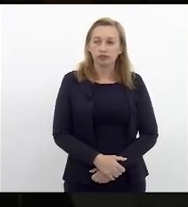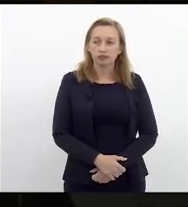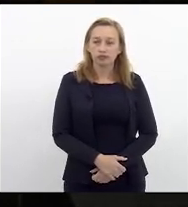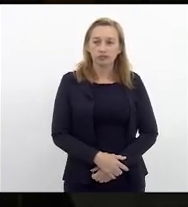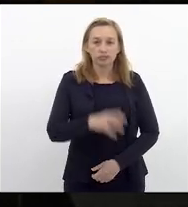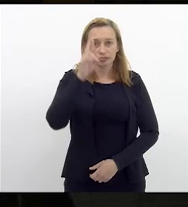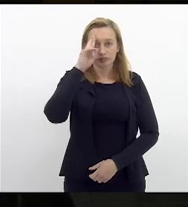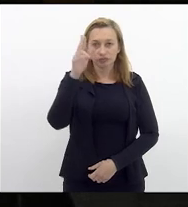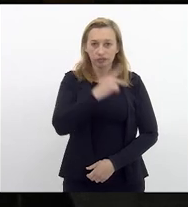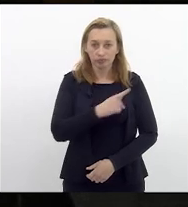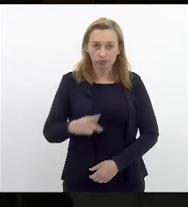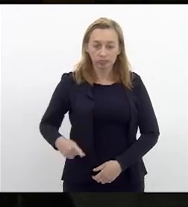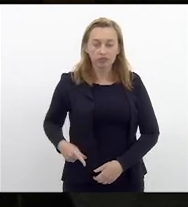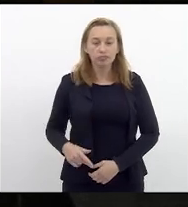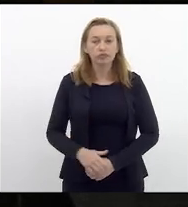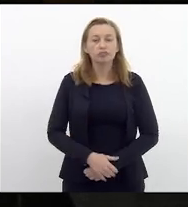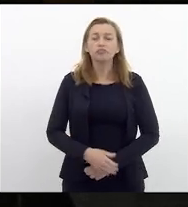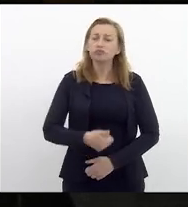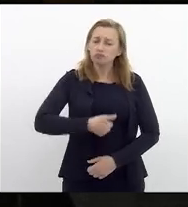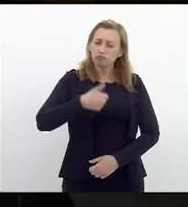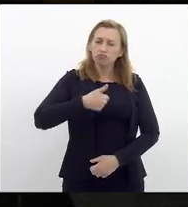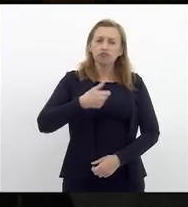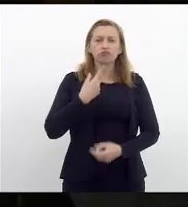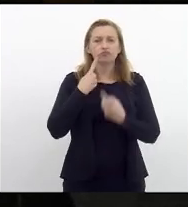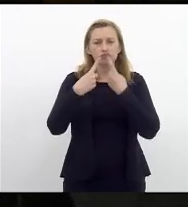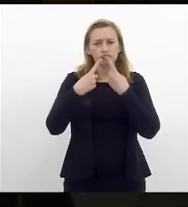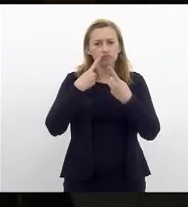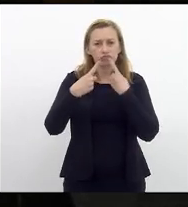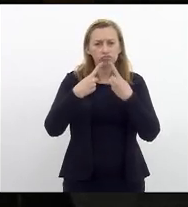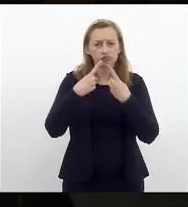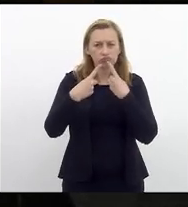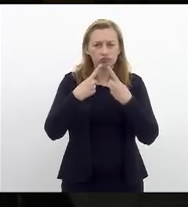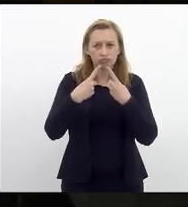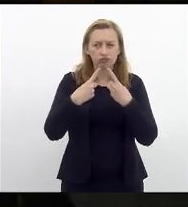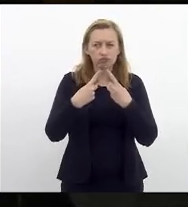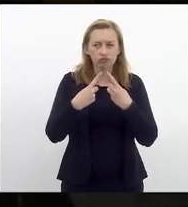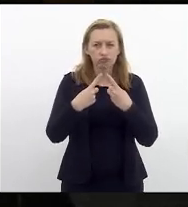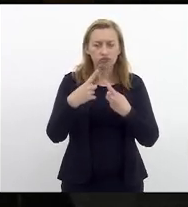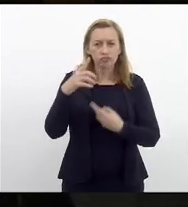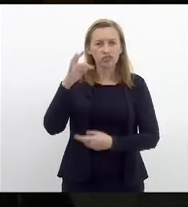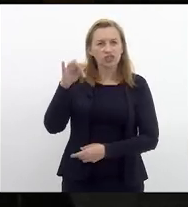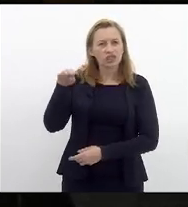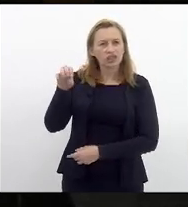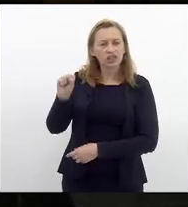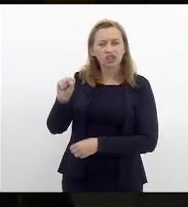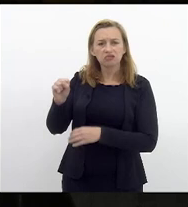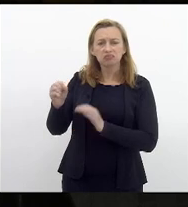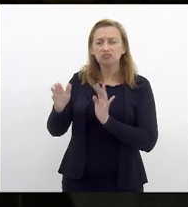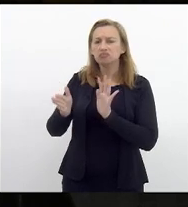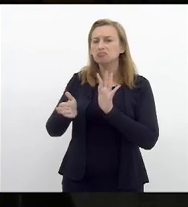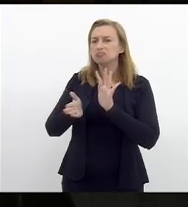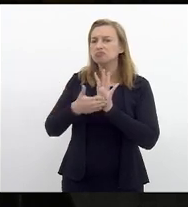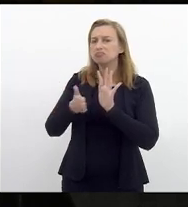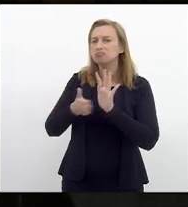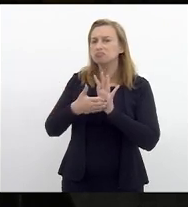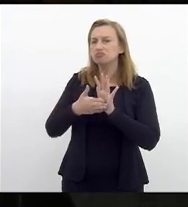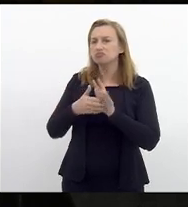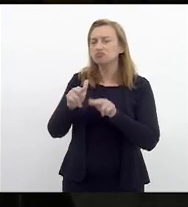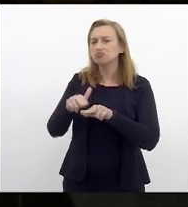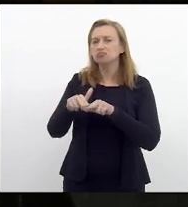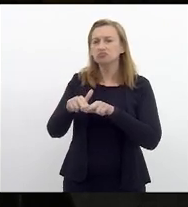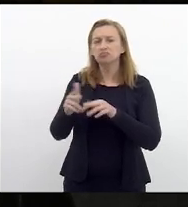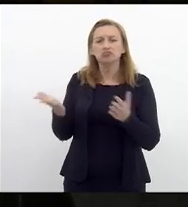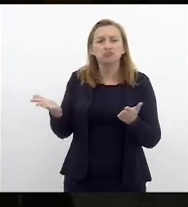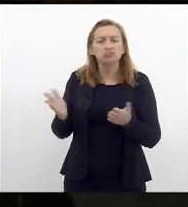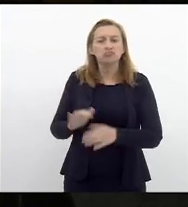Senhor presidente, primeiro quero discutir a tese da proposta, porque o